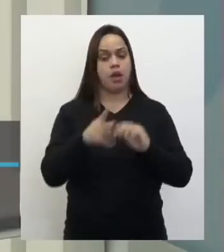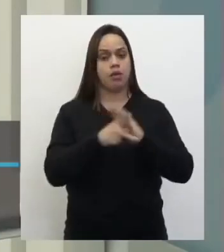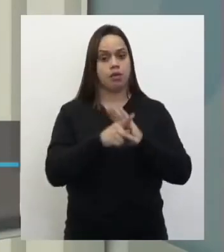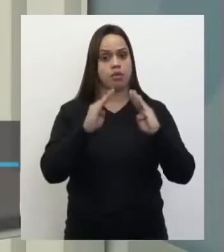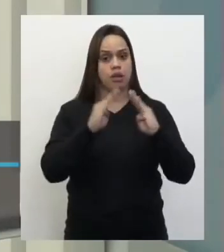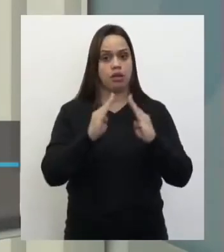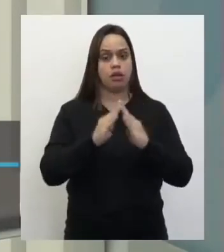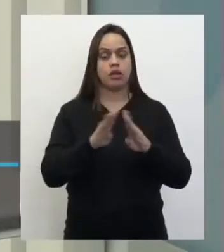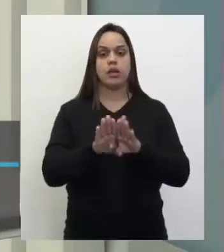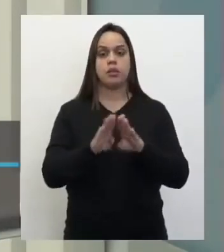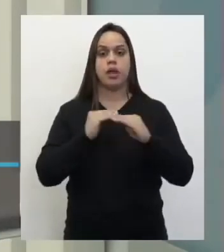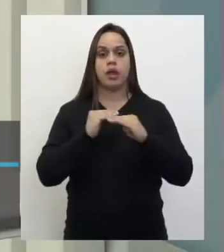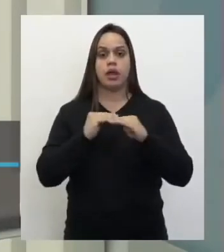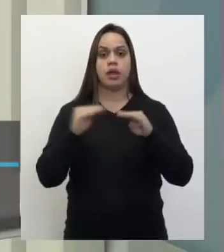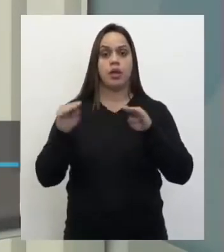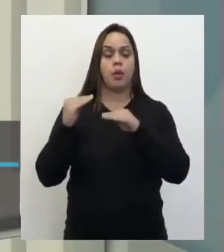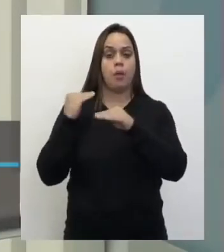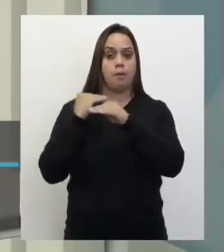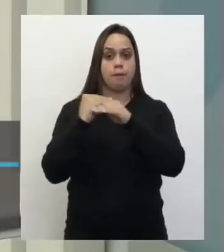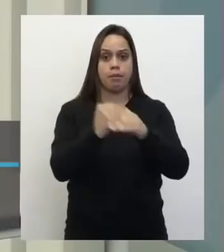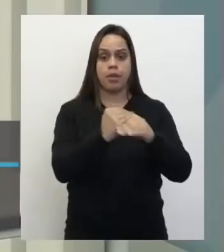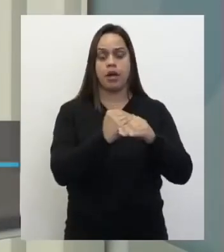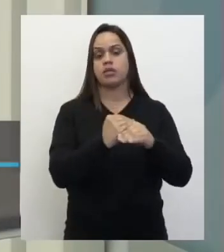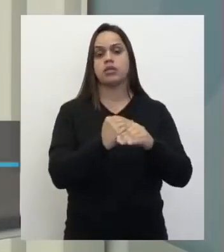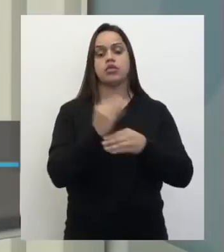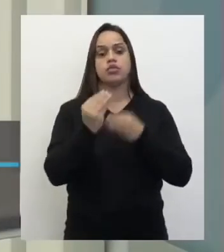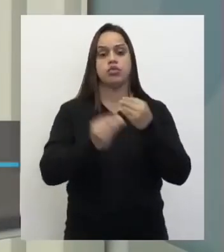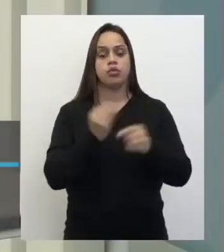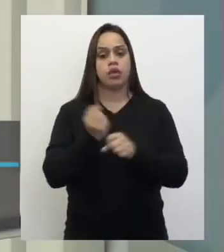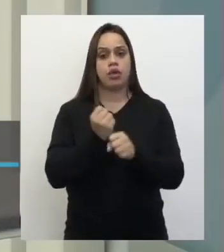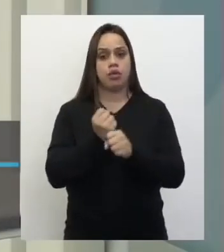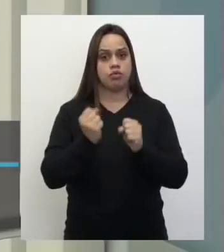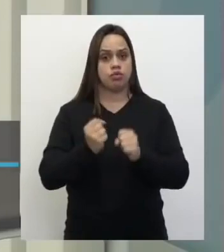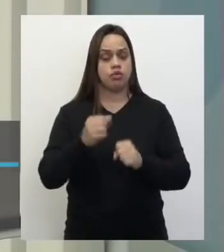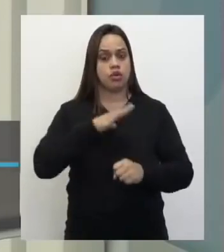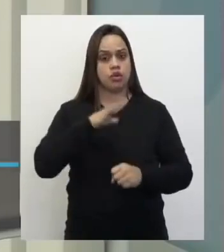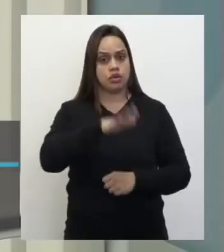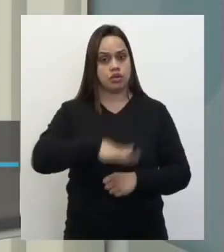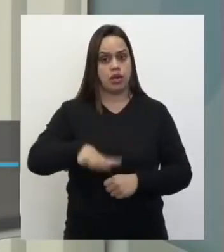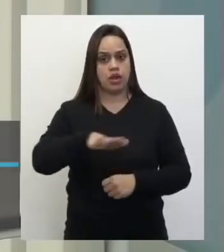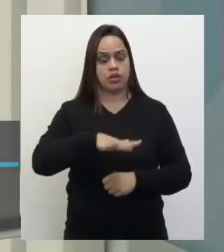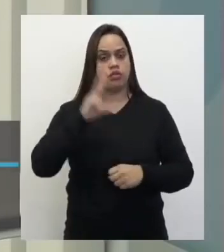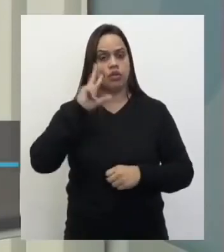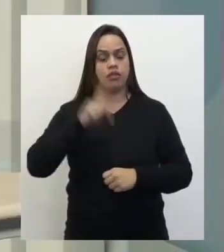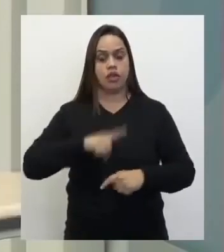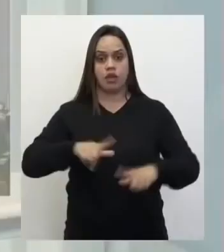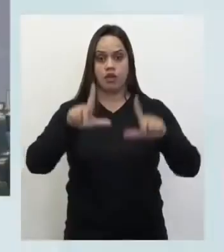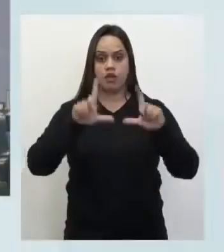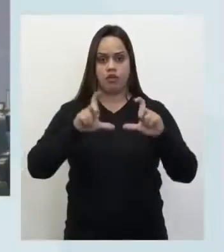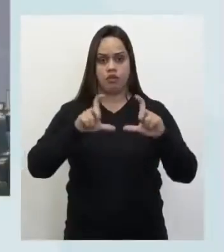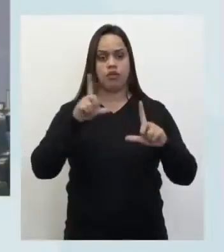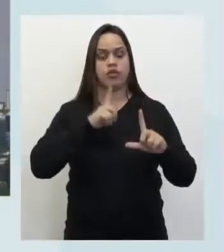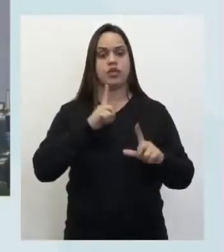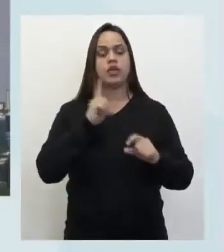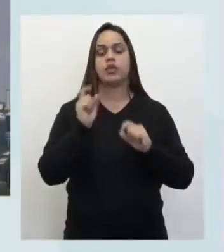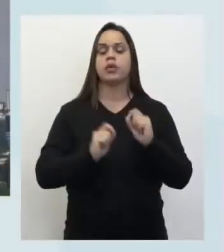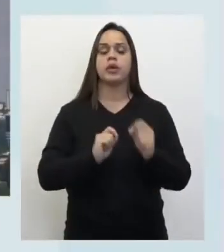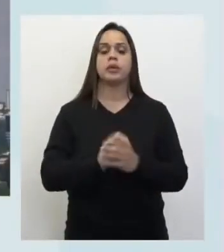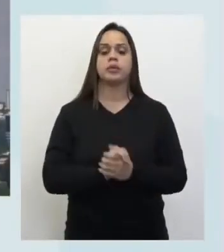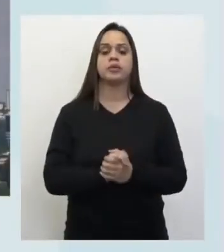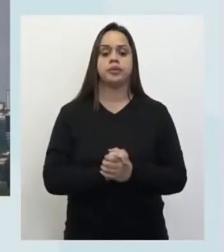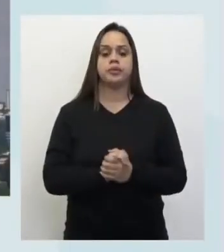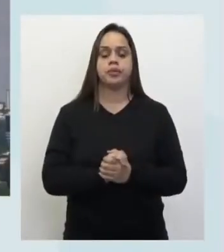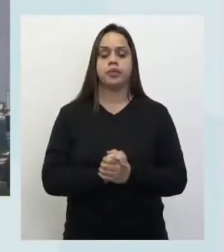e o padrão, né, das construções na cidade. Na imagem para vocês, tem uma foto